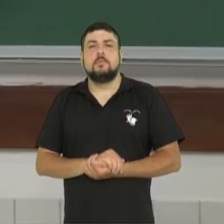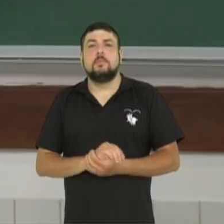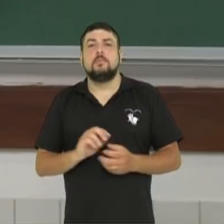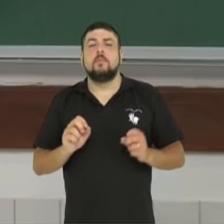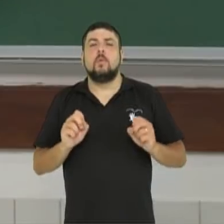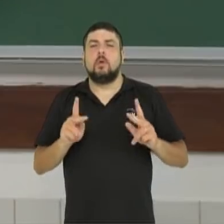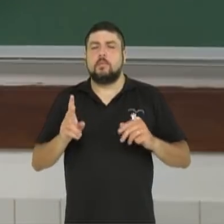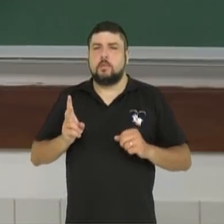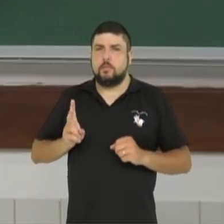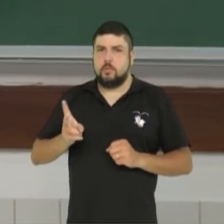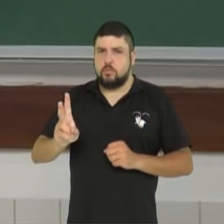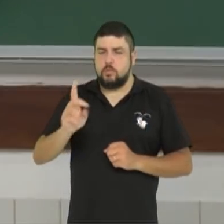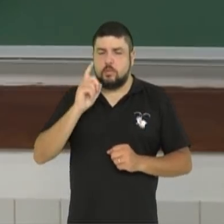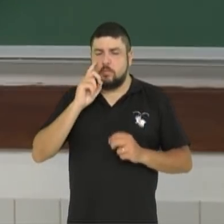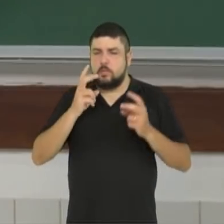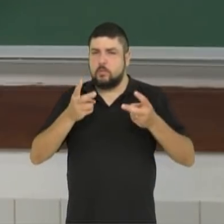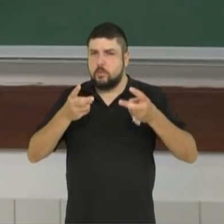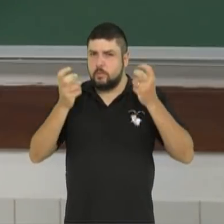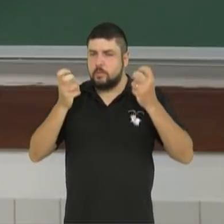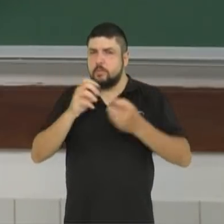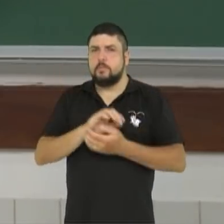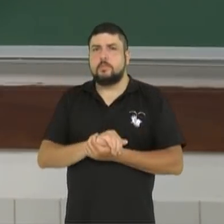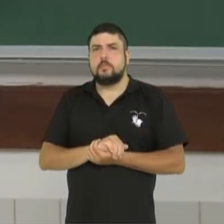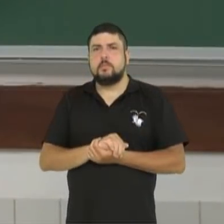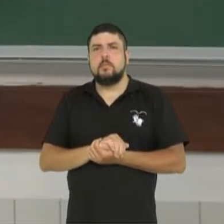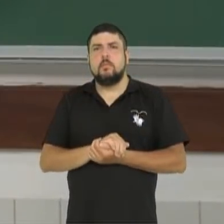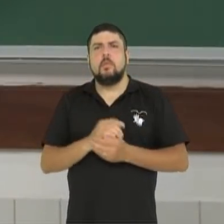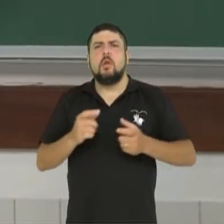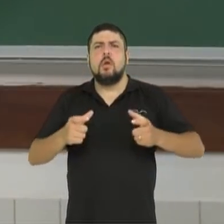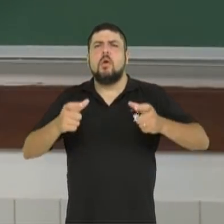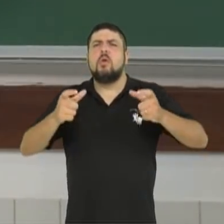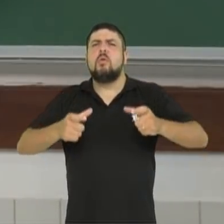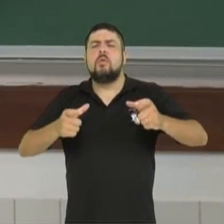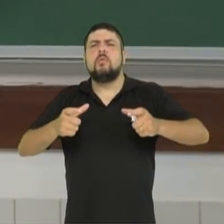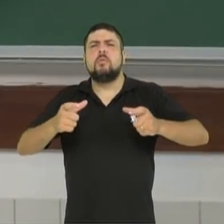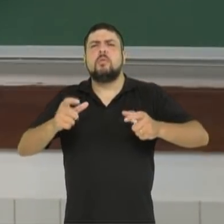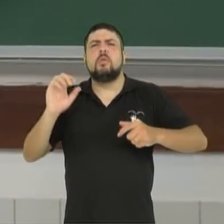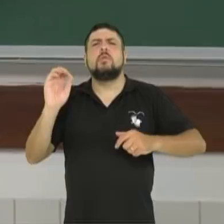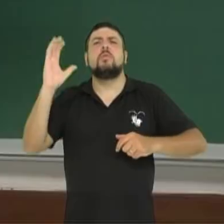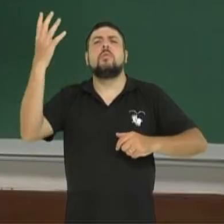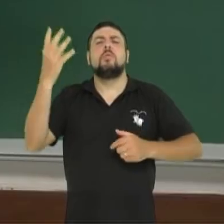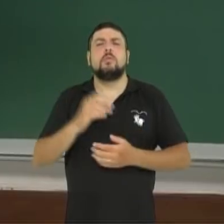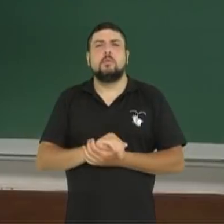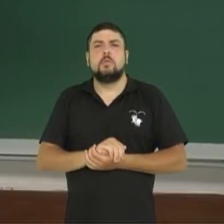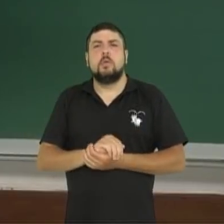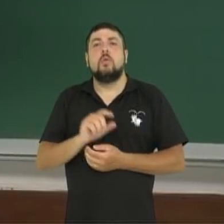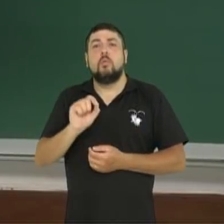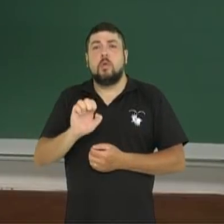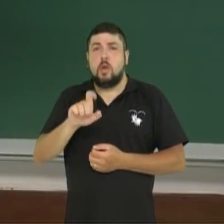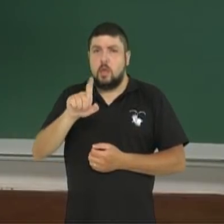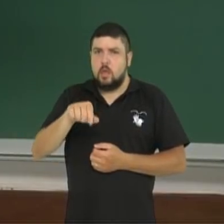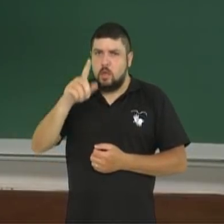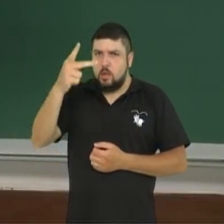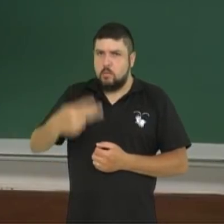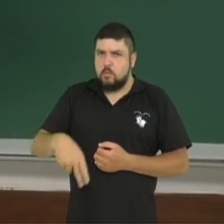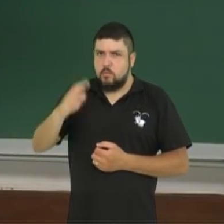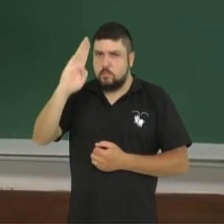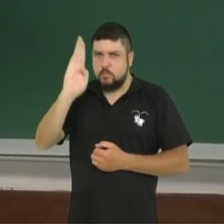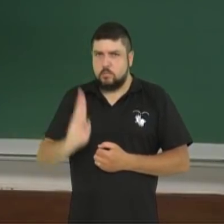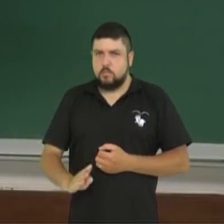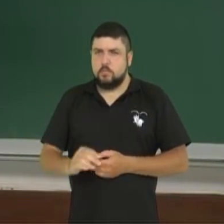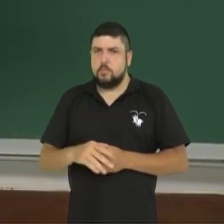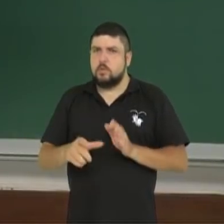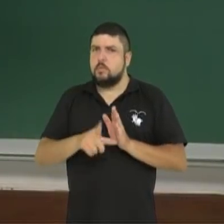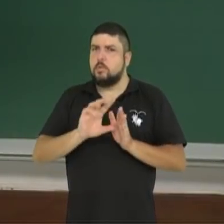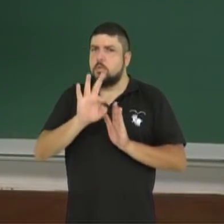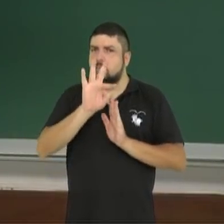Continuando então, galera, observem. Então vejam, onde que aconteceu, né? A maioria das situações se referem ao Brasil, né? Conforme a gente viu no